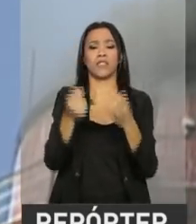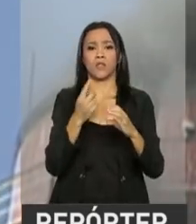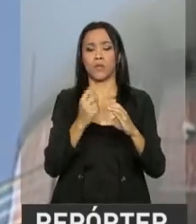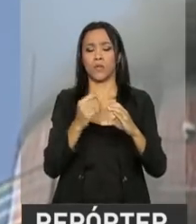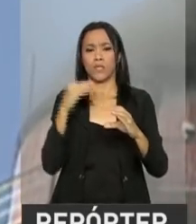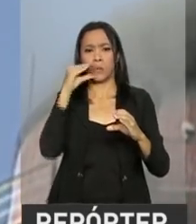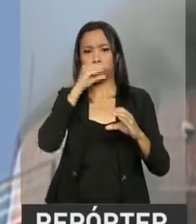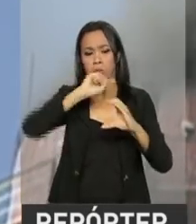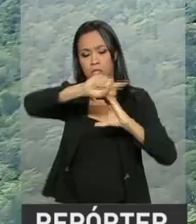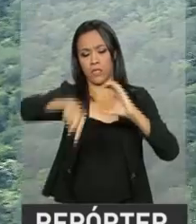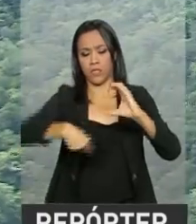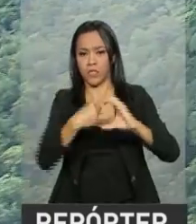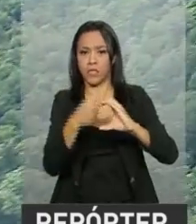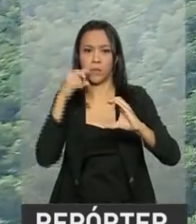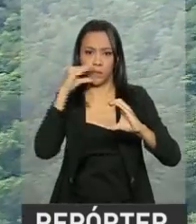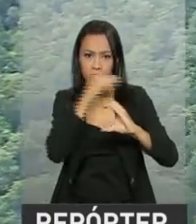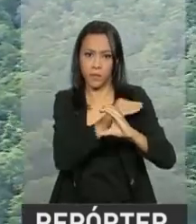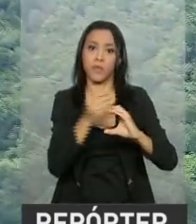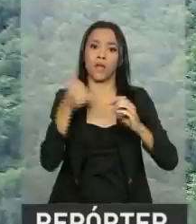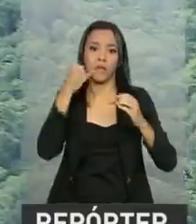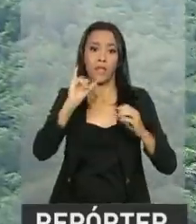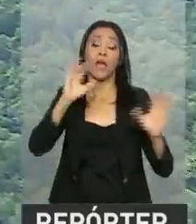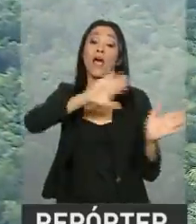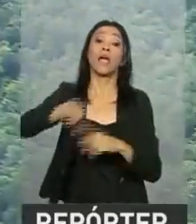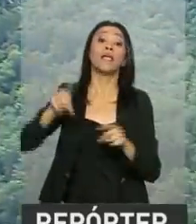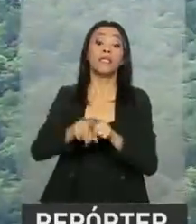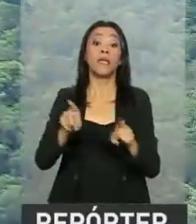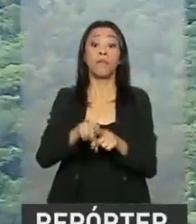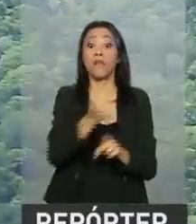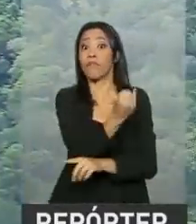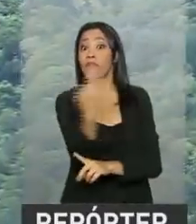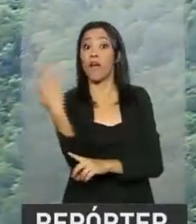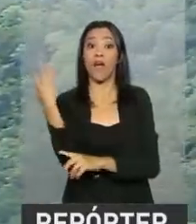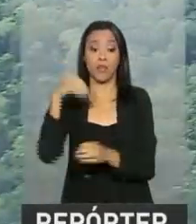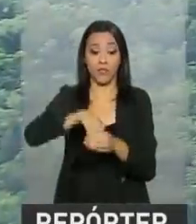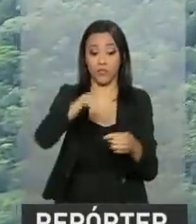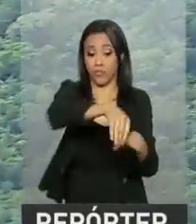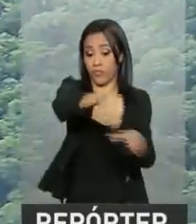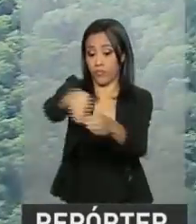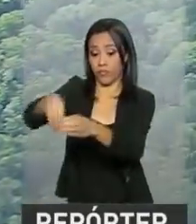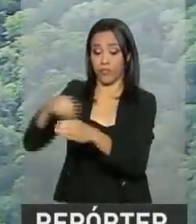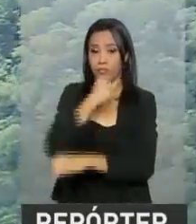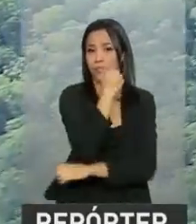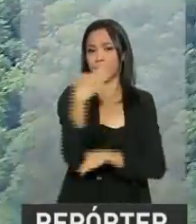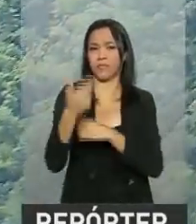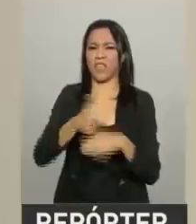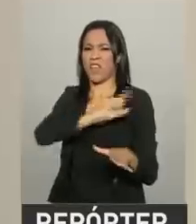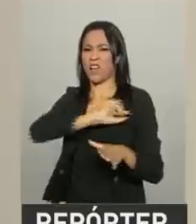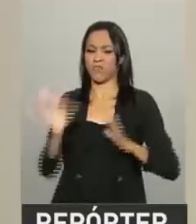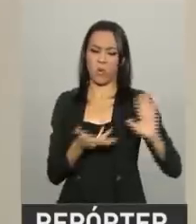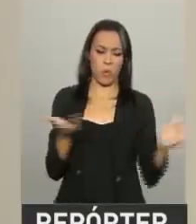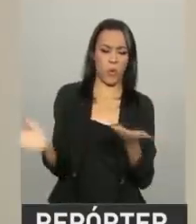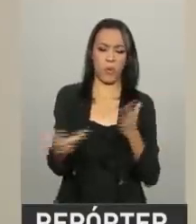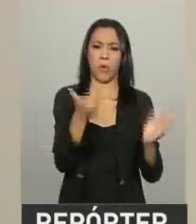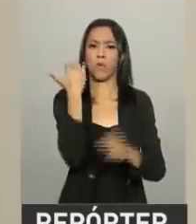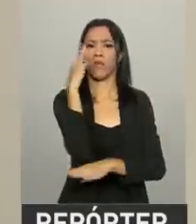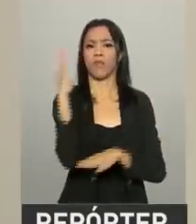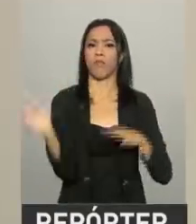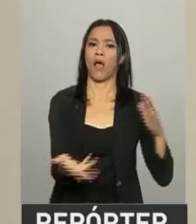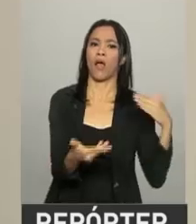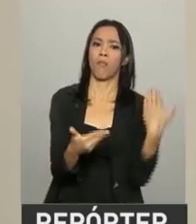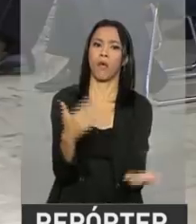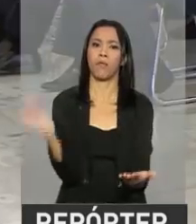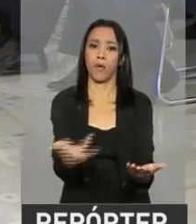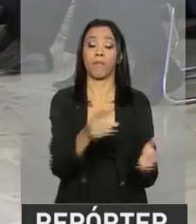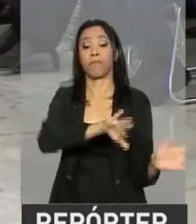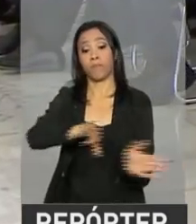até 2025 e recuperar milhões de hectares de florestas e pastagens degradadas. O ministro do Meio Ambiente,